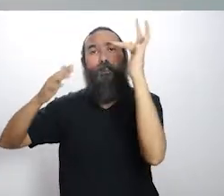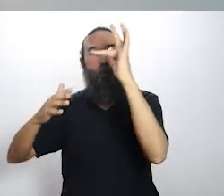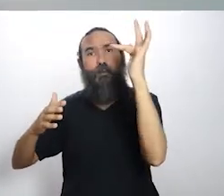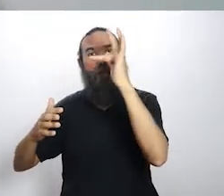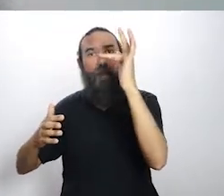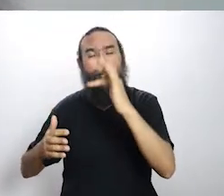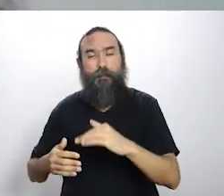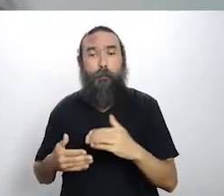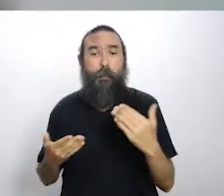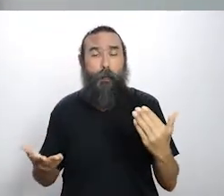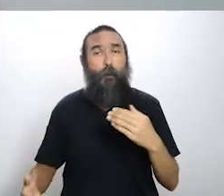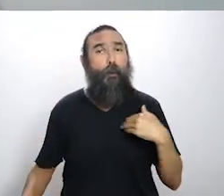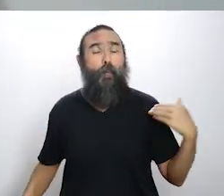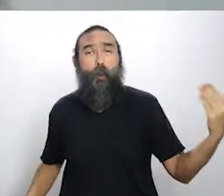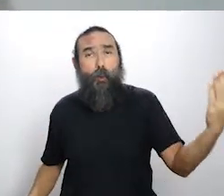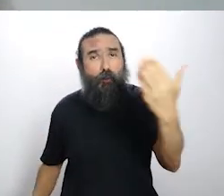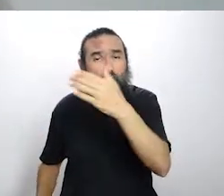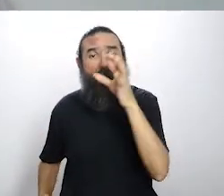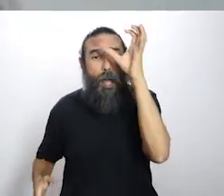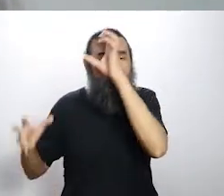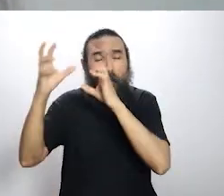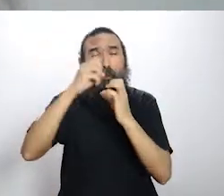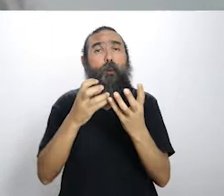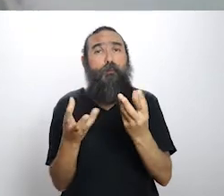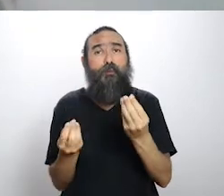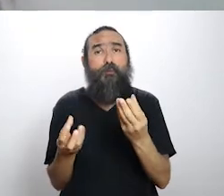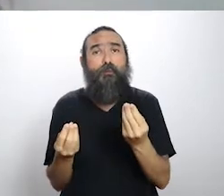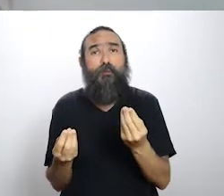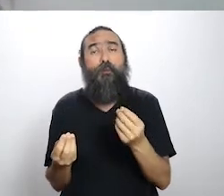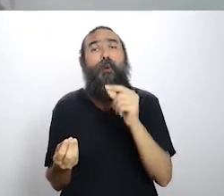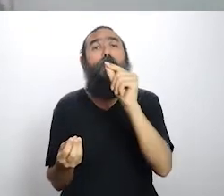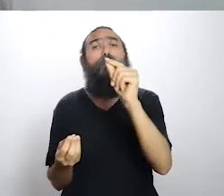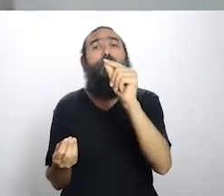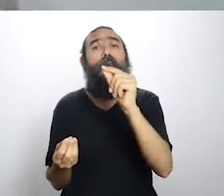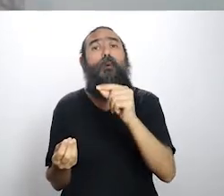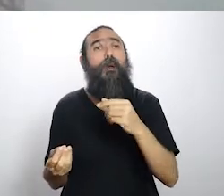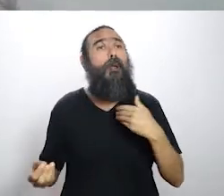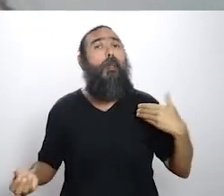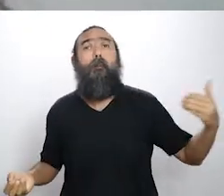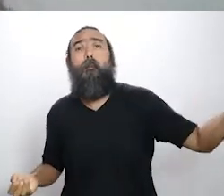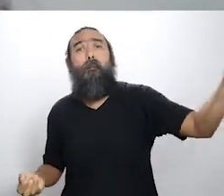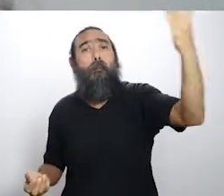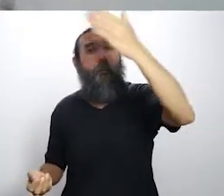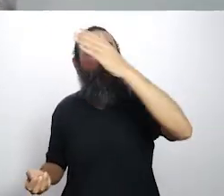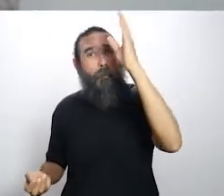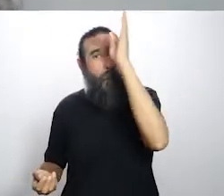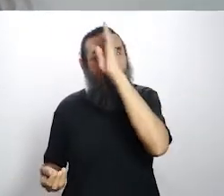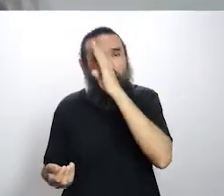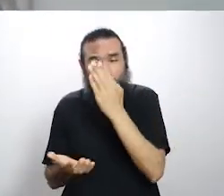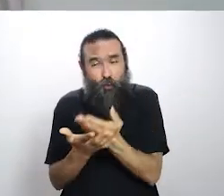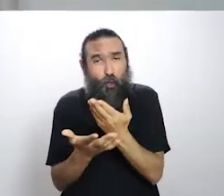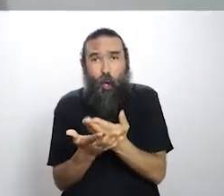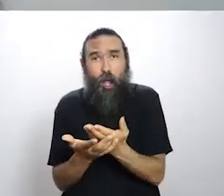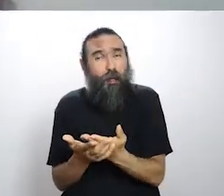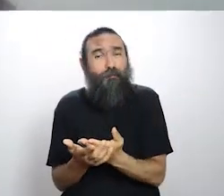foi um aprendizado muito grande para todos, né? Essas redes de ensino não estavam preparadas